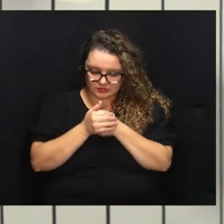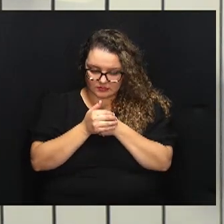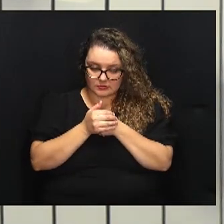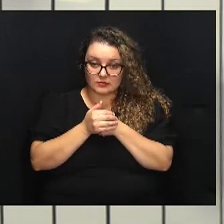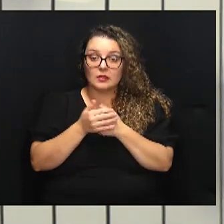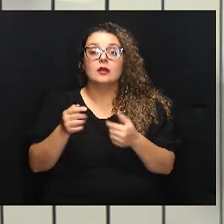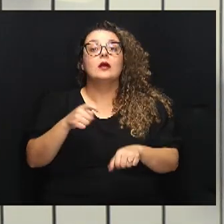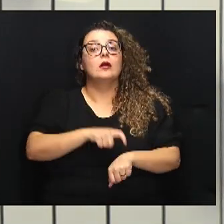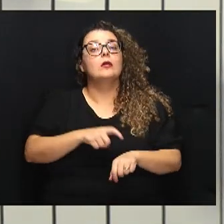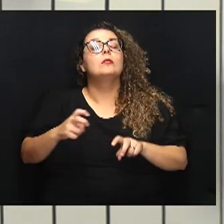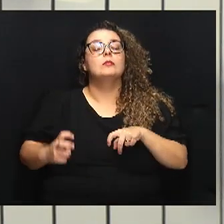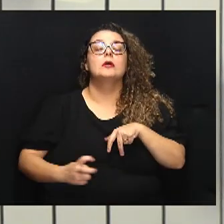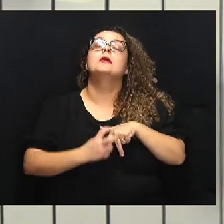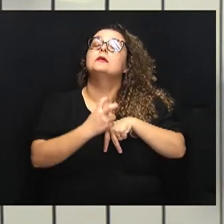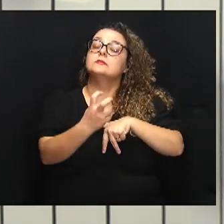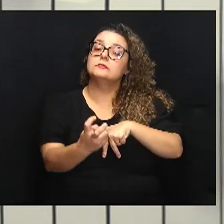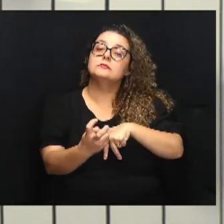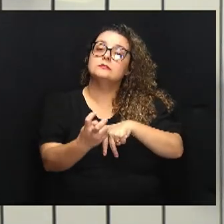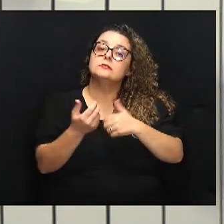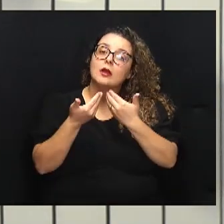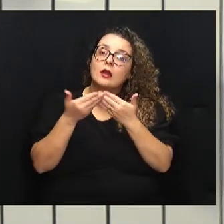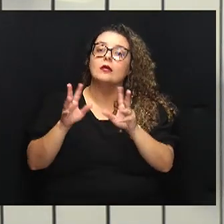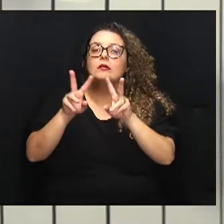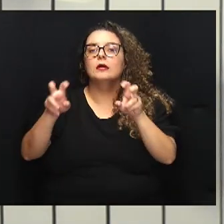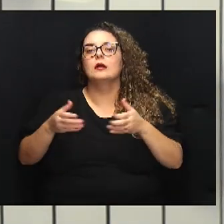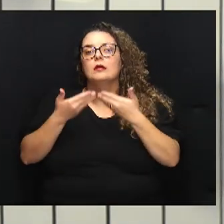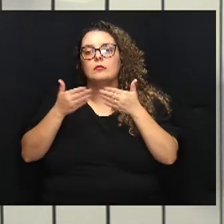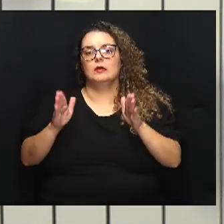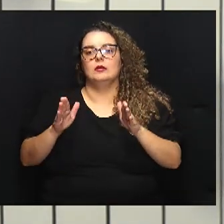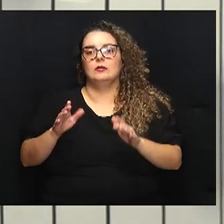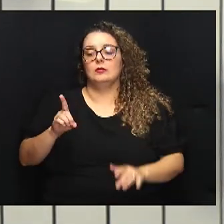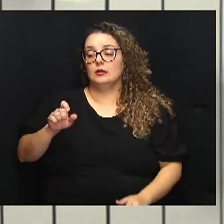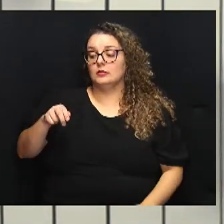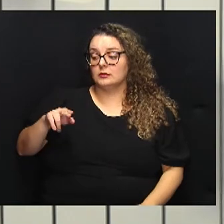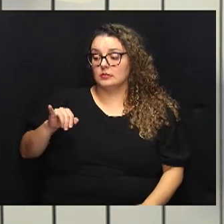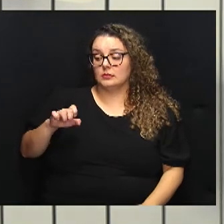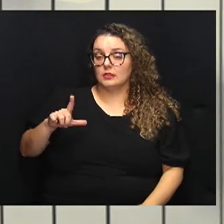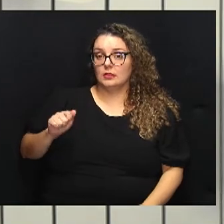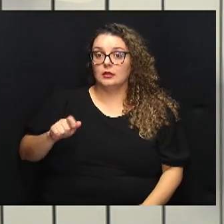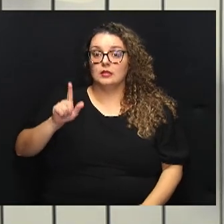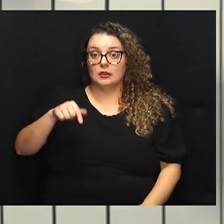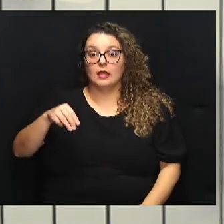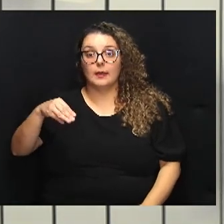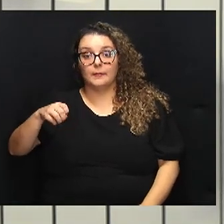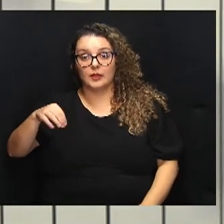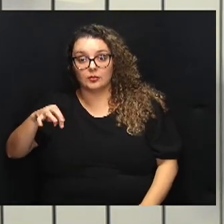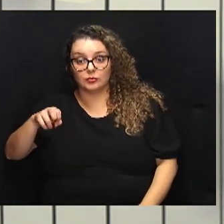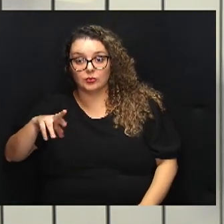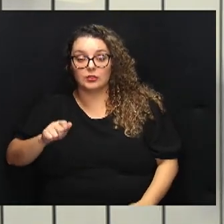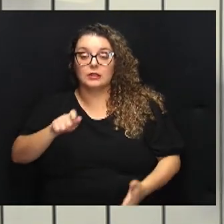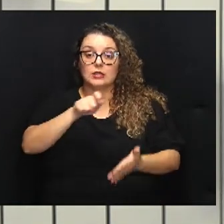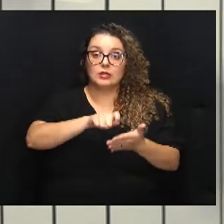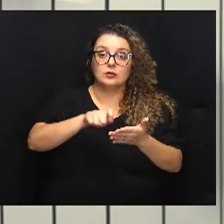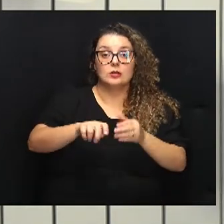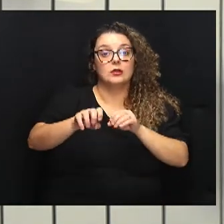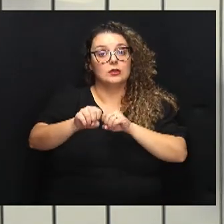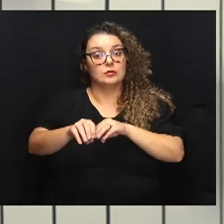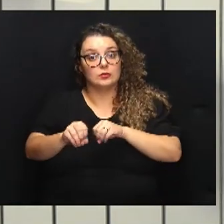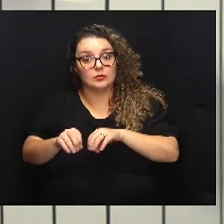voz e falar abertamente sobre o assunto com a Daniela Suniga, ela que é mentora, escritora,